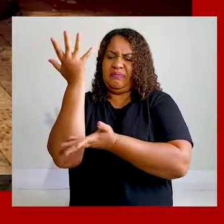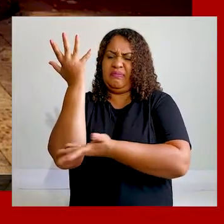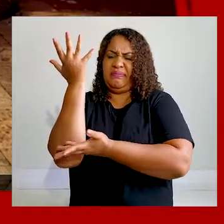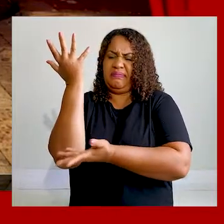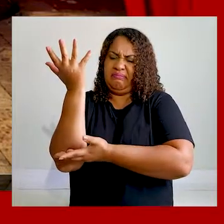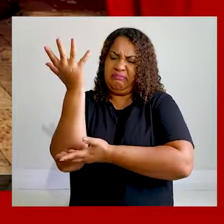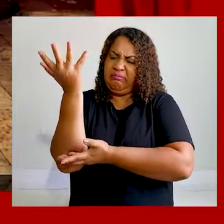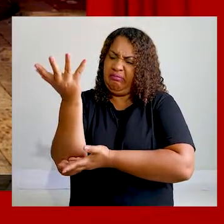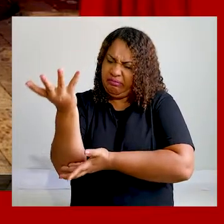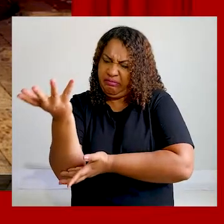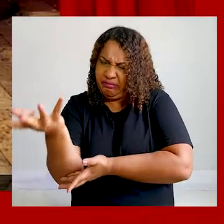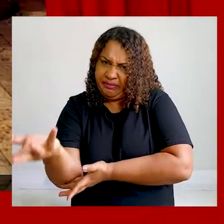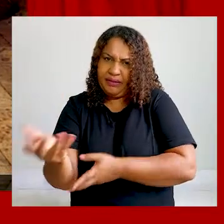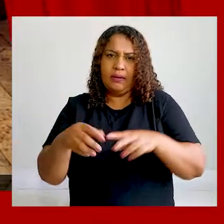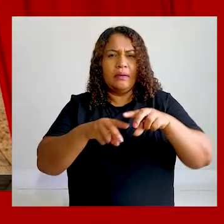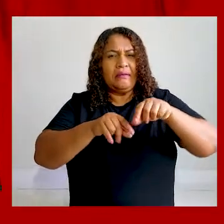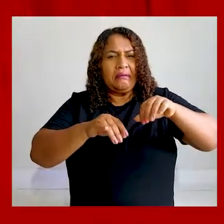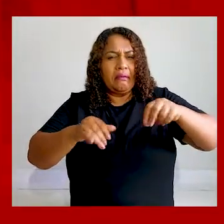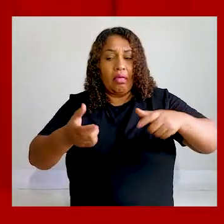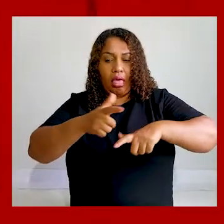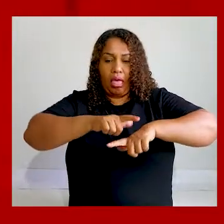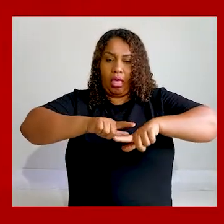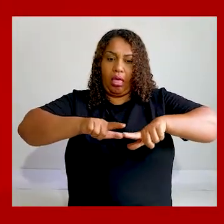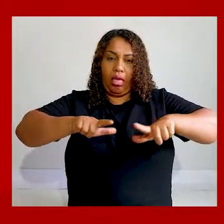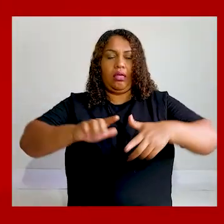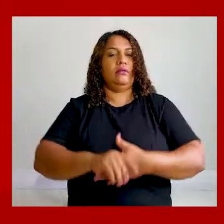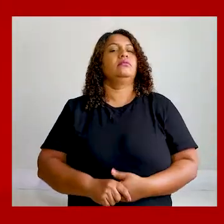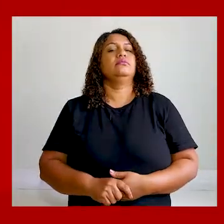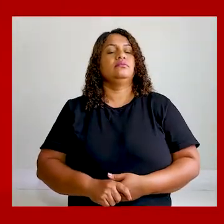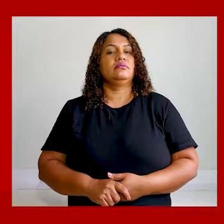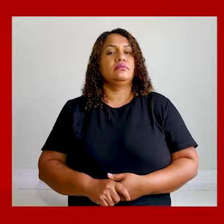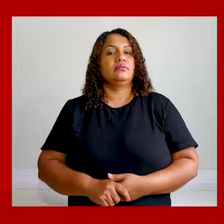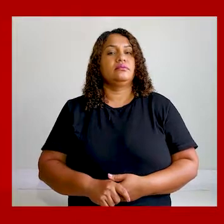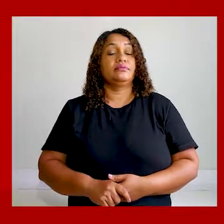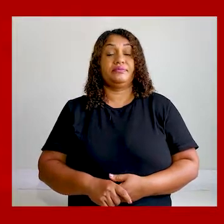deixando toda a terra árida.